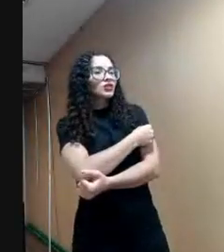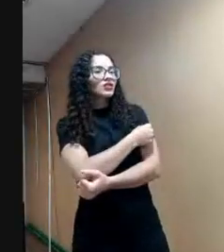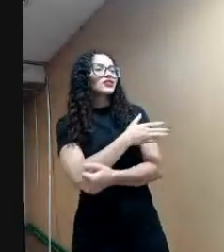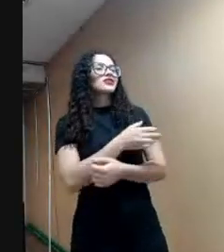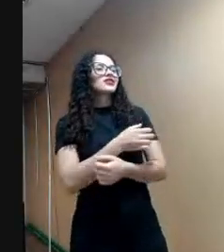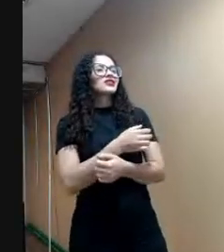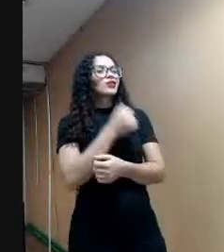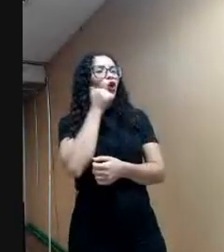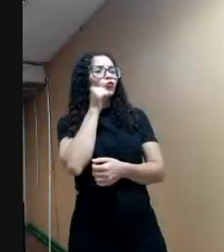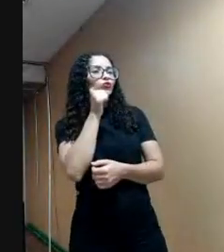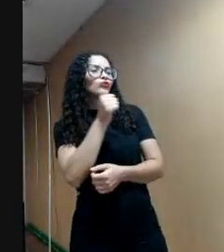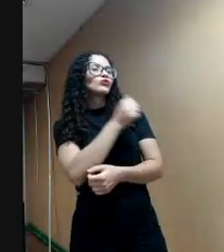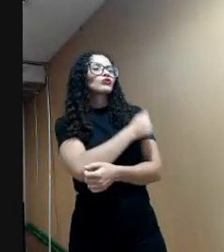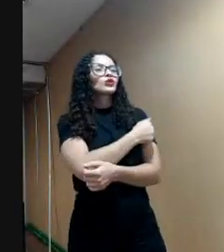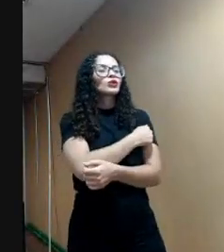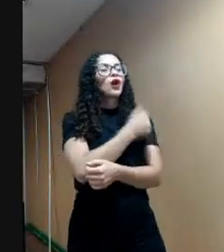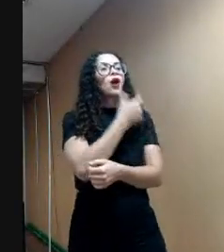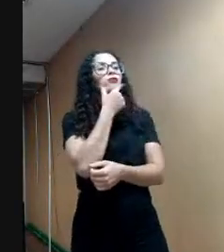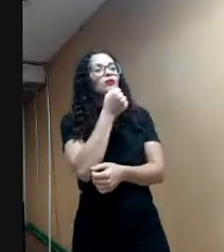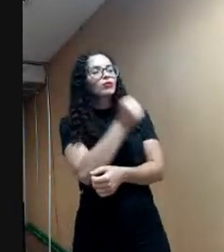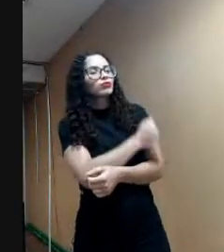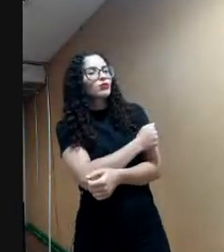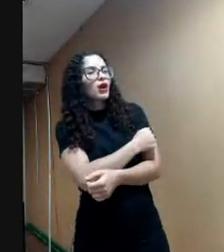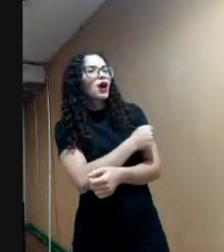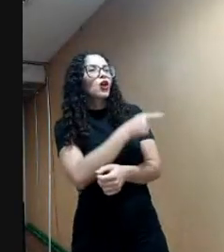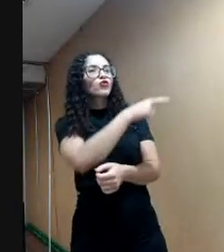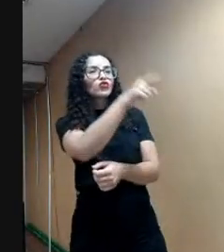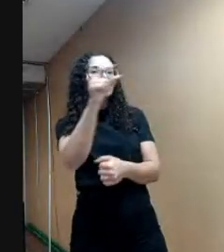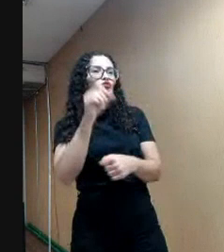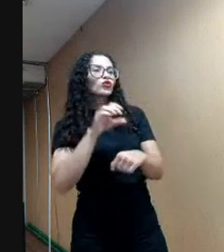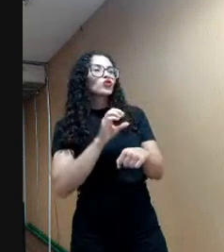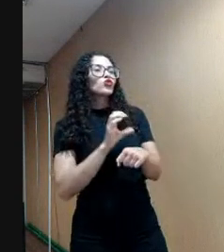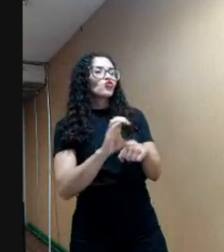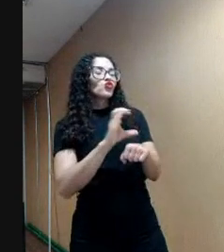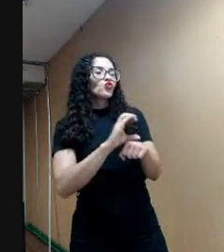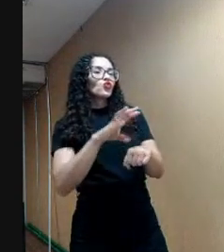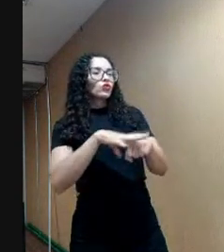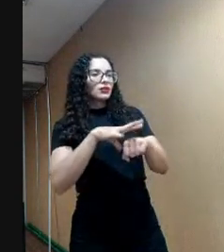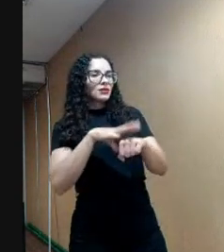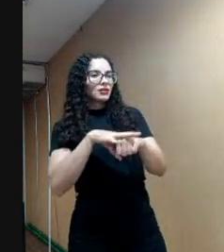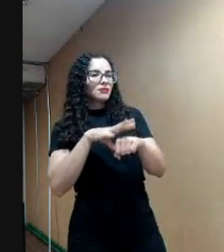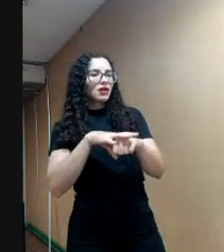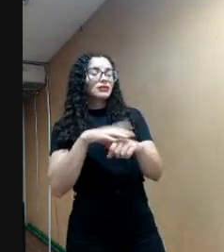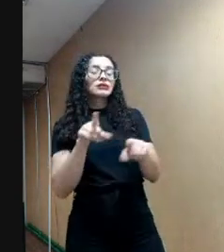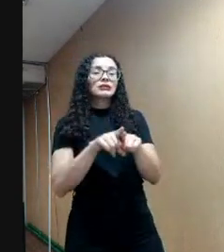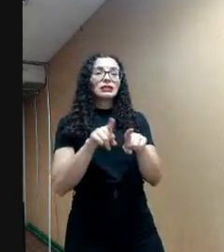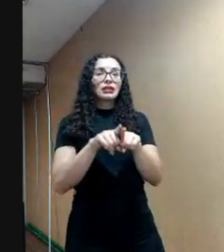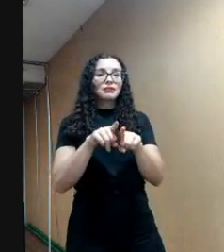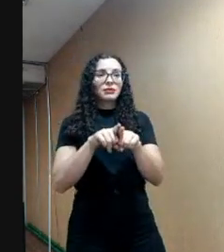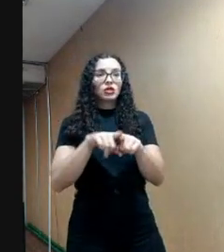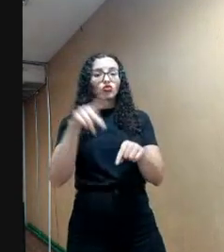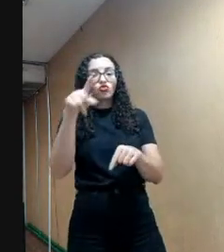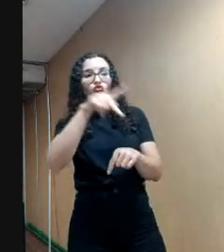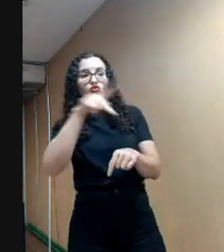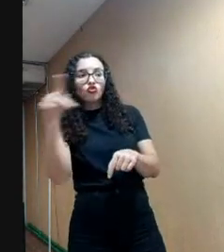estudantes do curso de licenciatura em matemática, como também às professoras e professores,